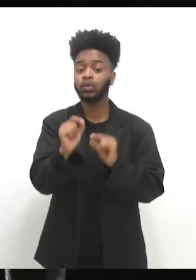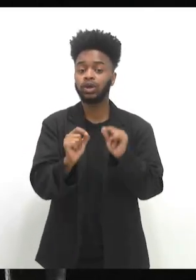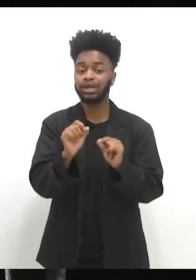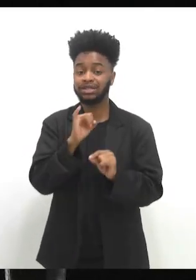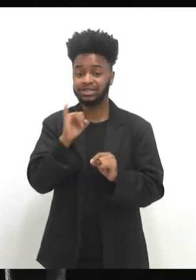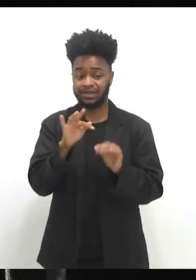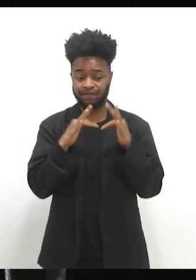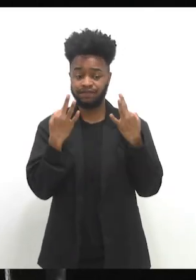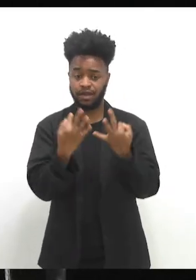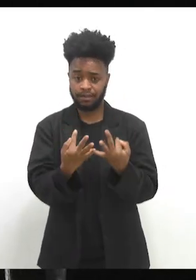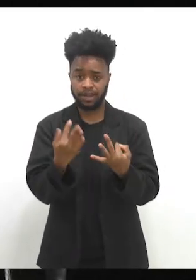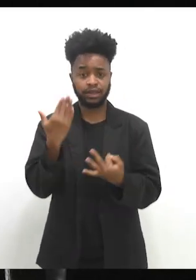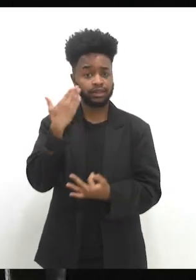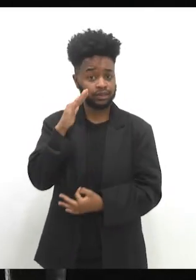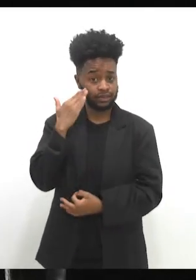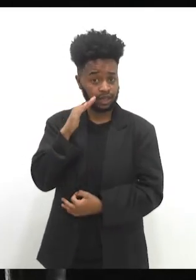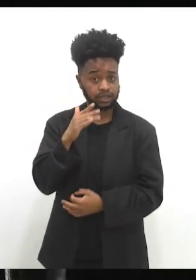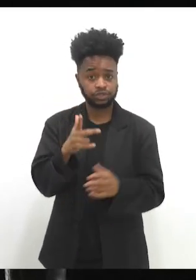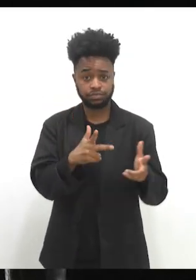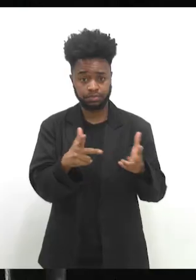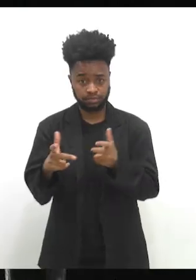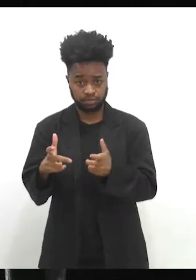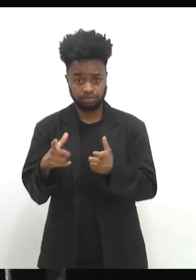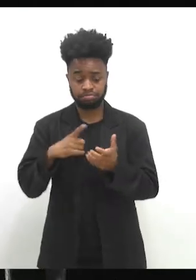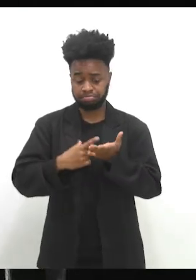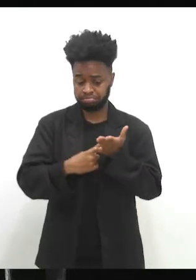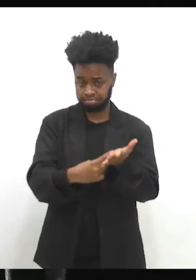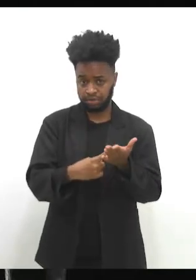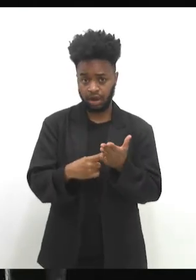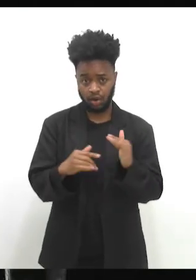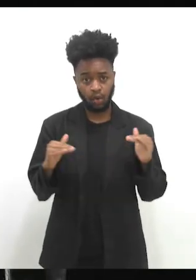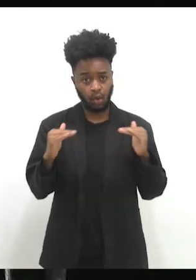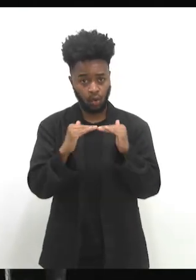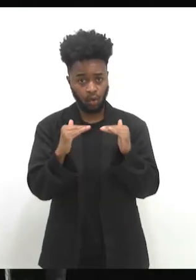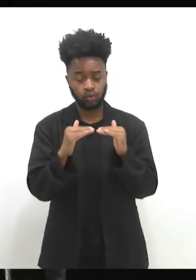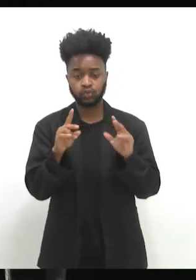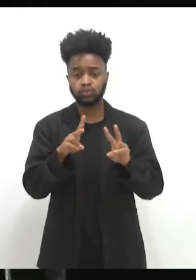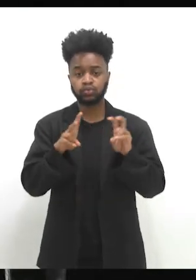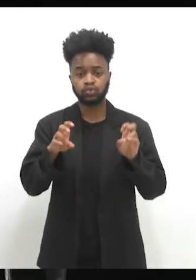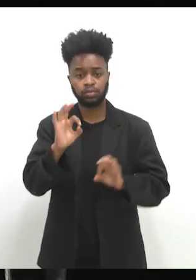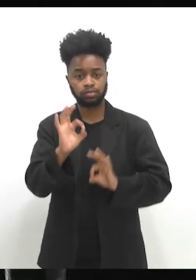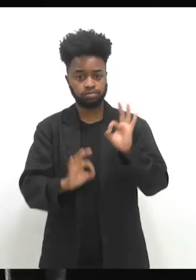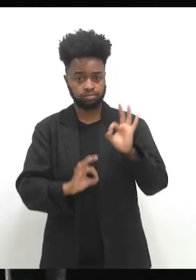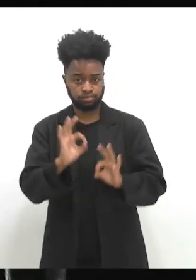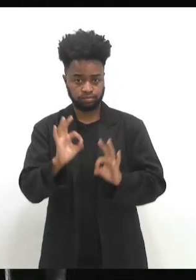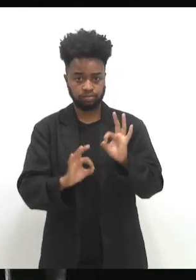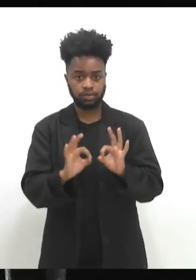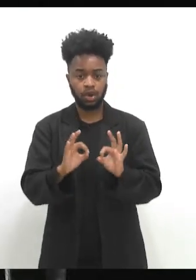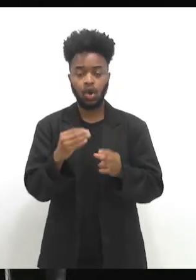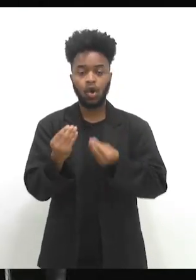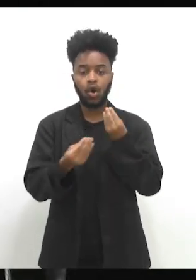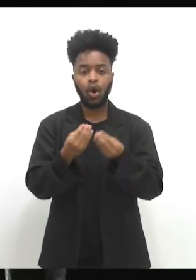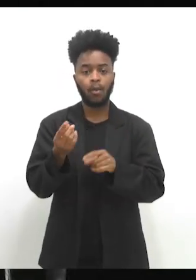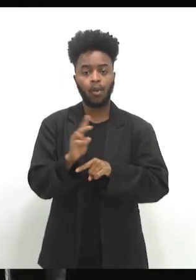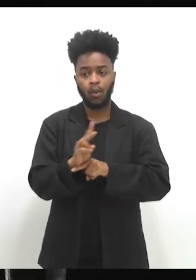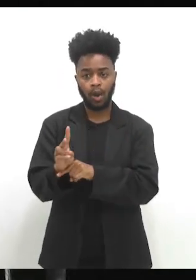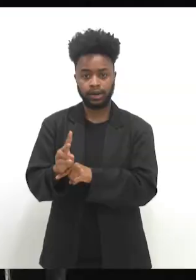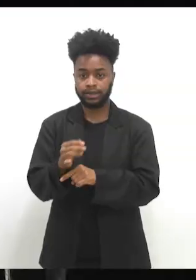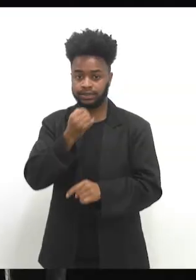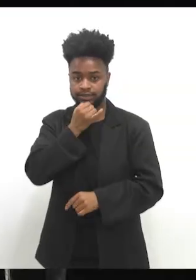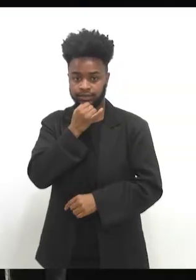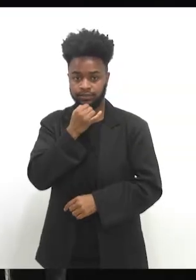ideal é quando os pais realmente são sensatos e reconhecem, fazem um acordo sobre a disposição, na realidade, da